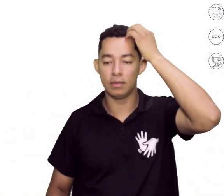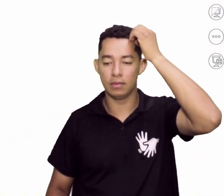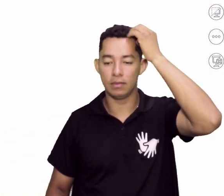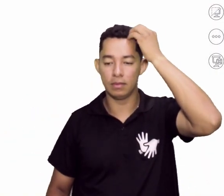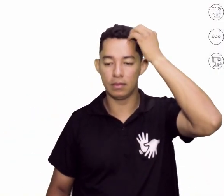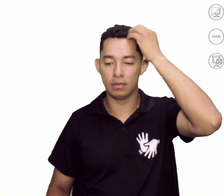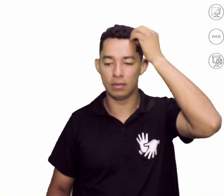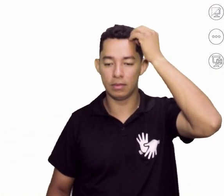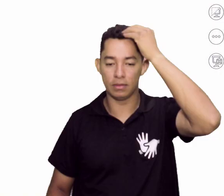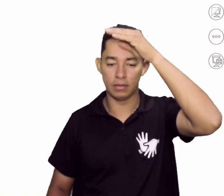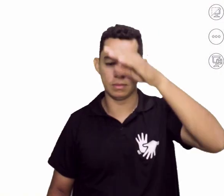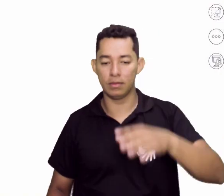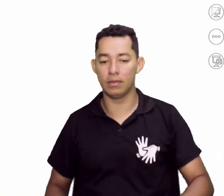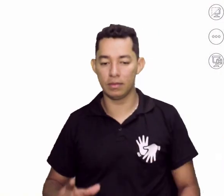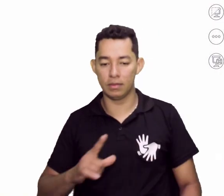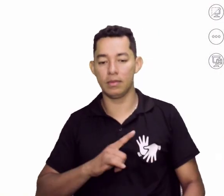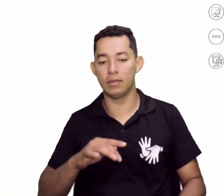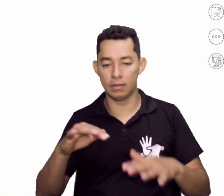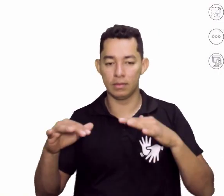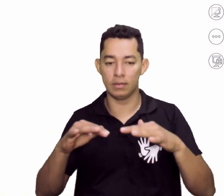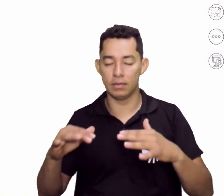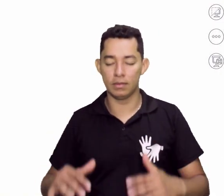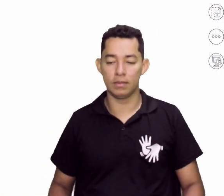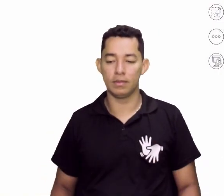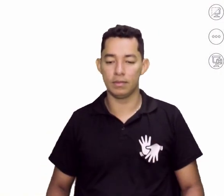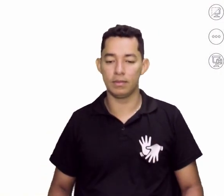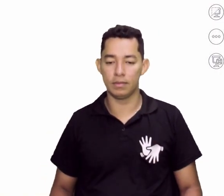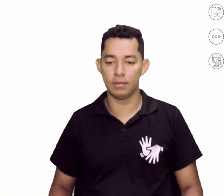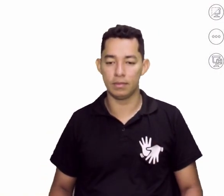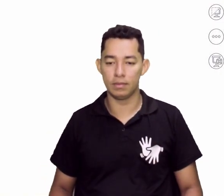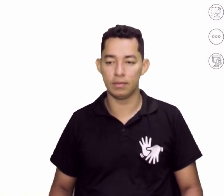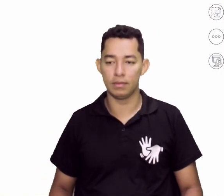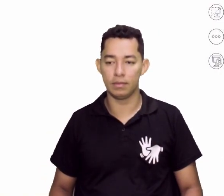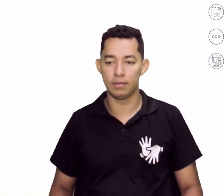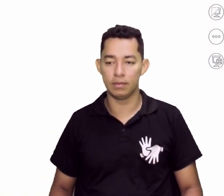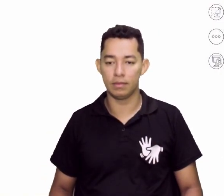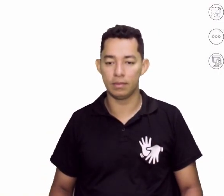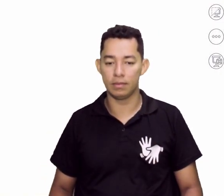né? Mas com o movimento ela ganha seu encanto.